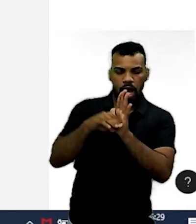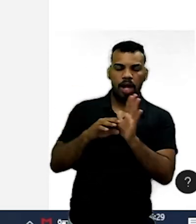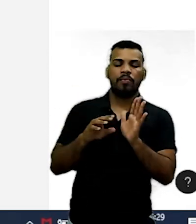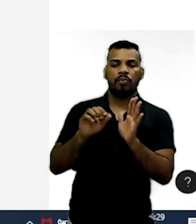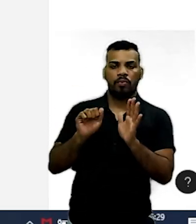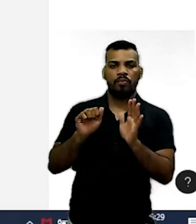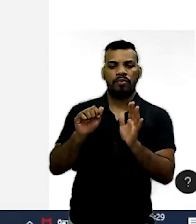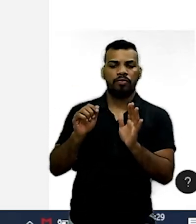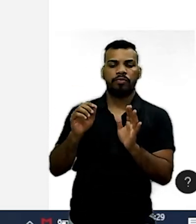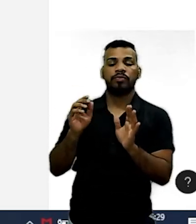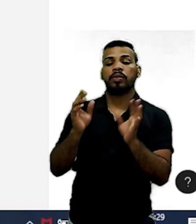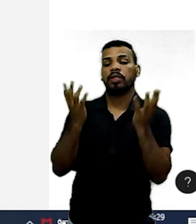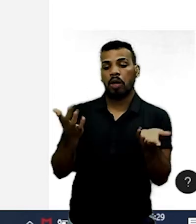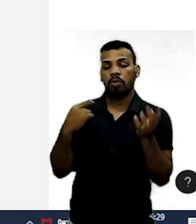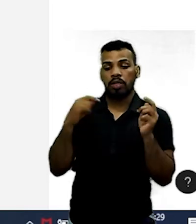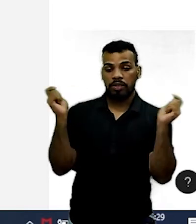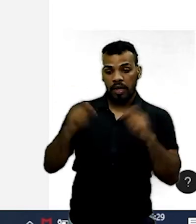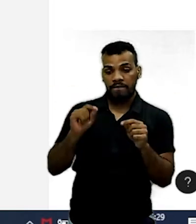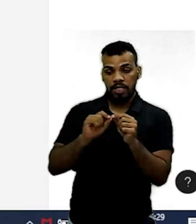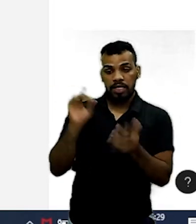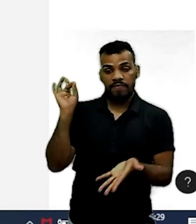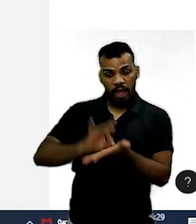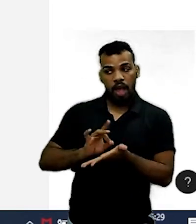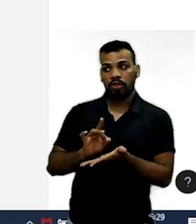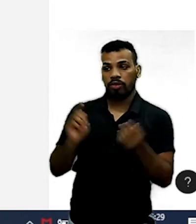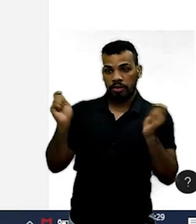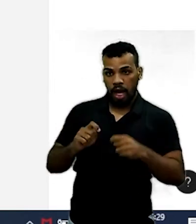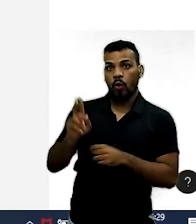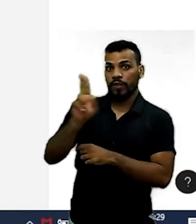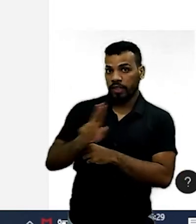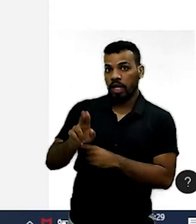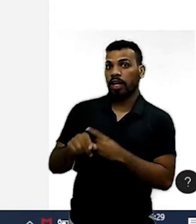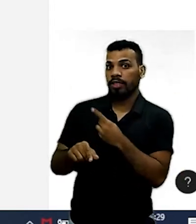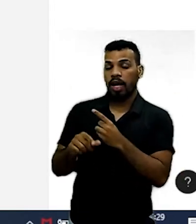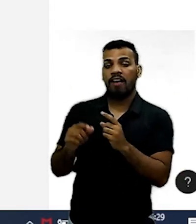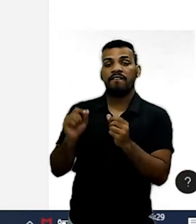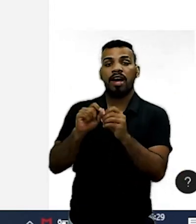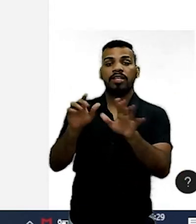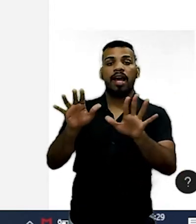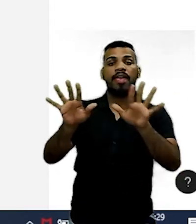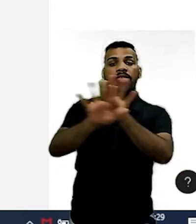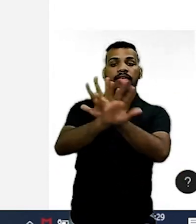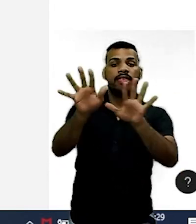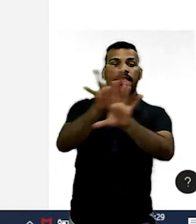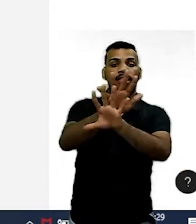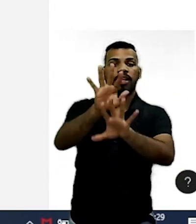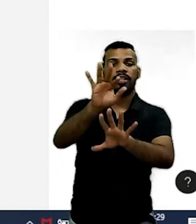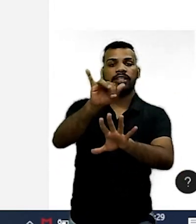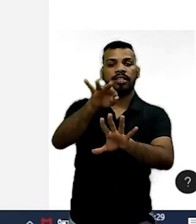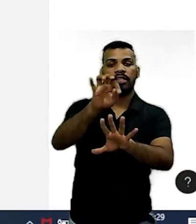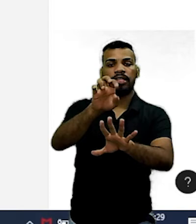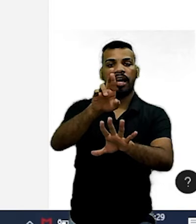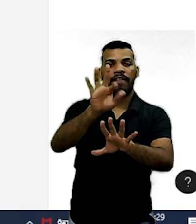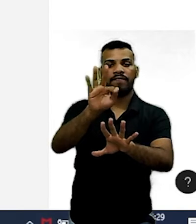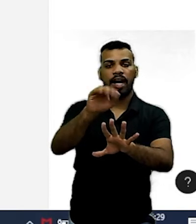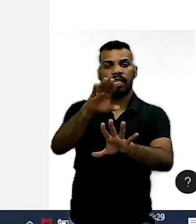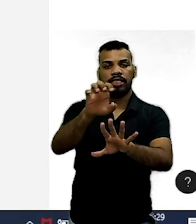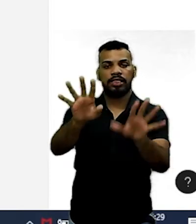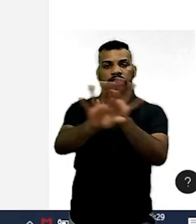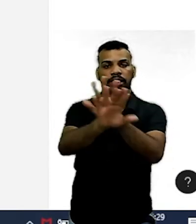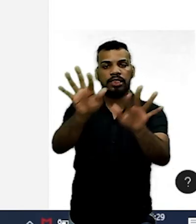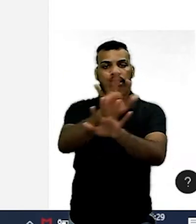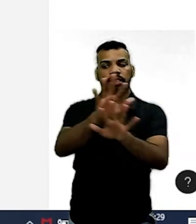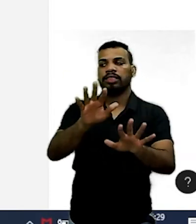onde a gente vai poder, de fato, utilizar a nossa interface, uma vez que ela já está prototipada